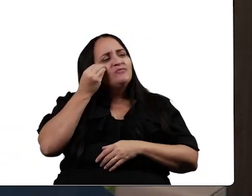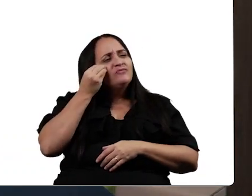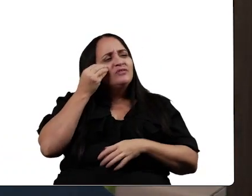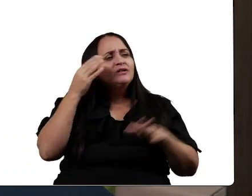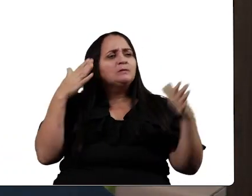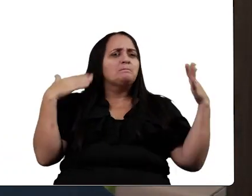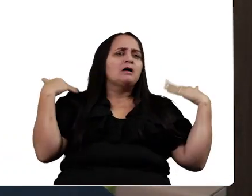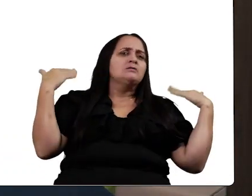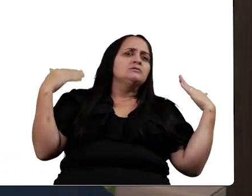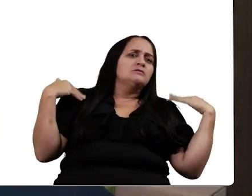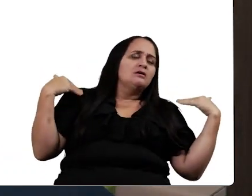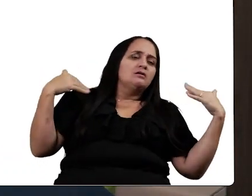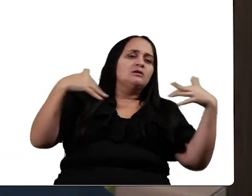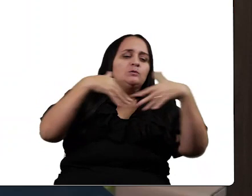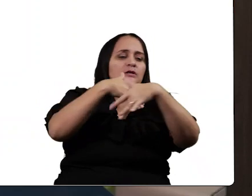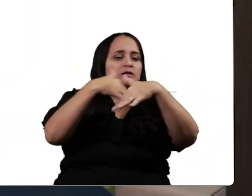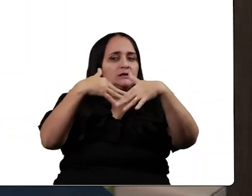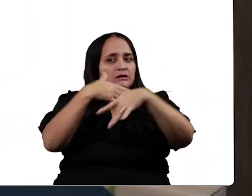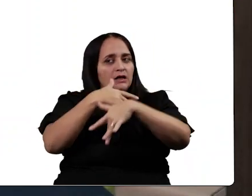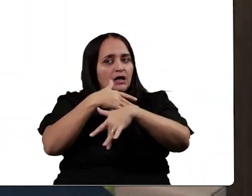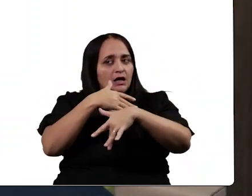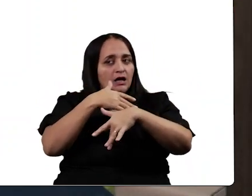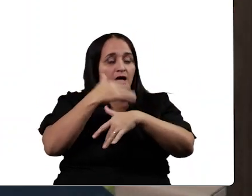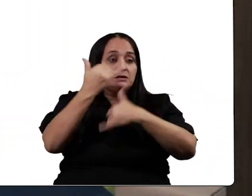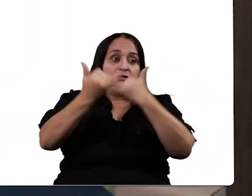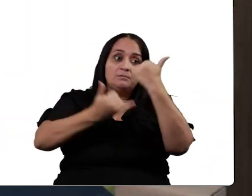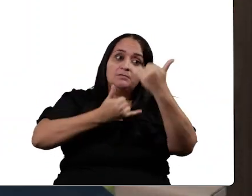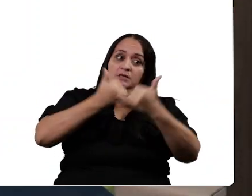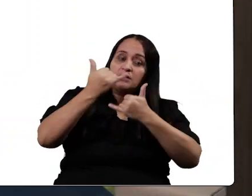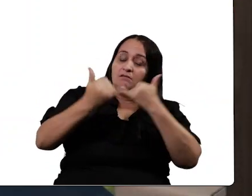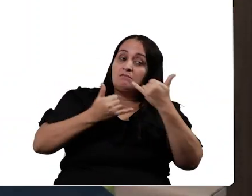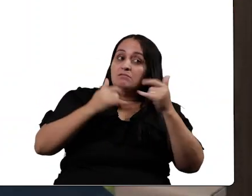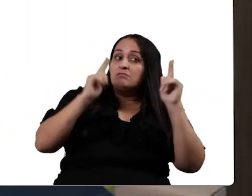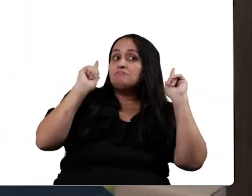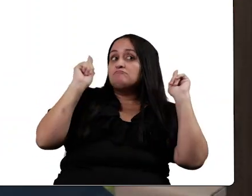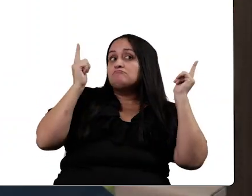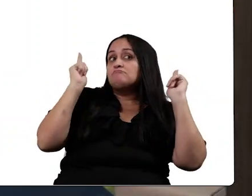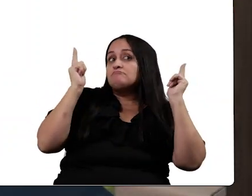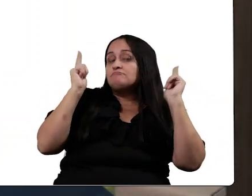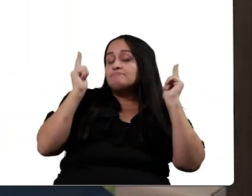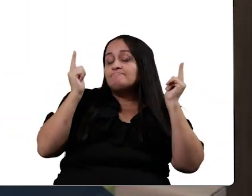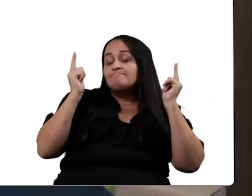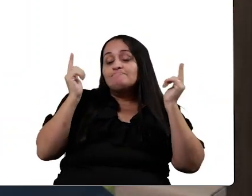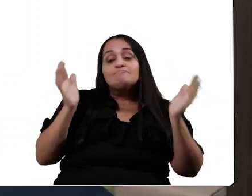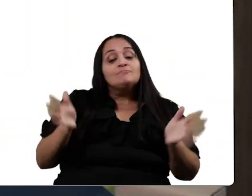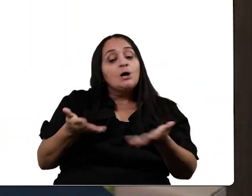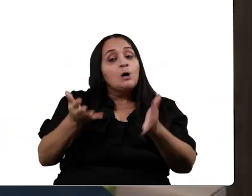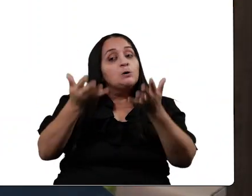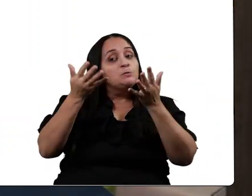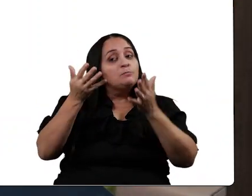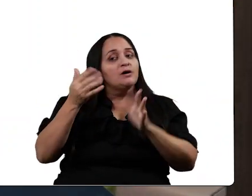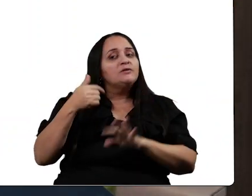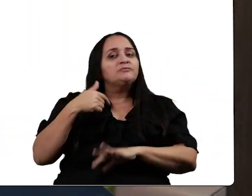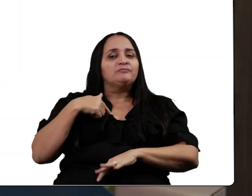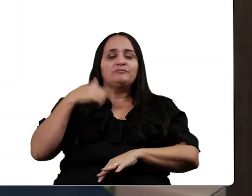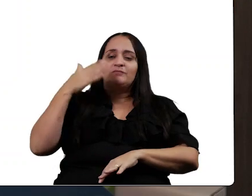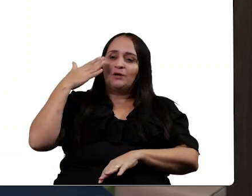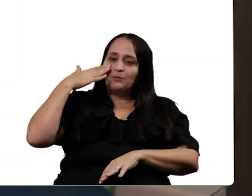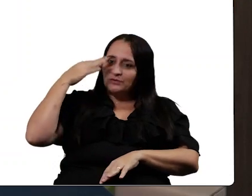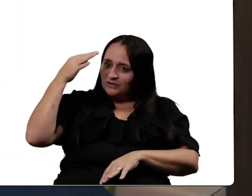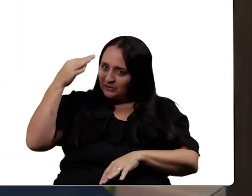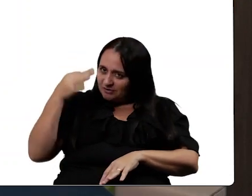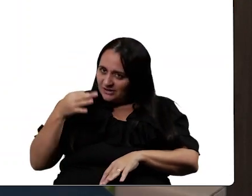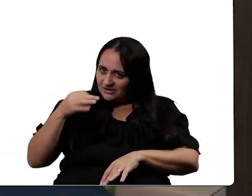o tema da nossa aula, né? Gostei. Diversão na cidade, pra ver se dá uma animadazinha nele, né? Vamos ver. Tenho certeza que